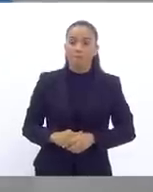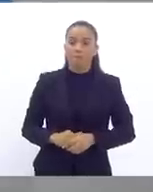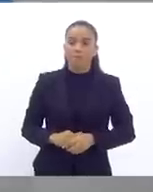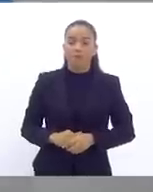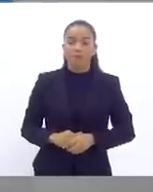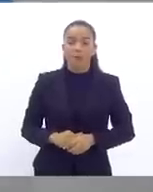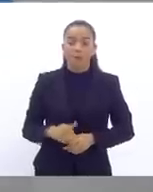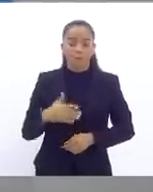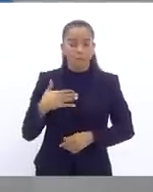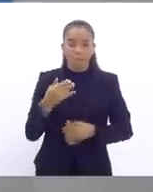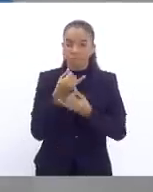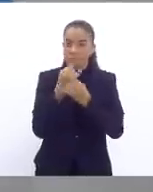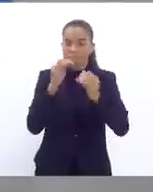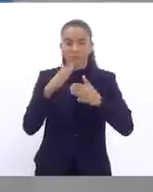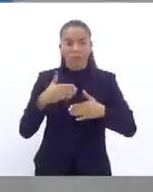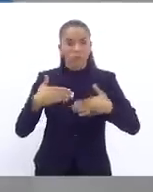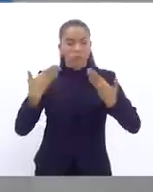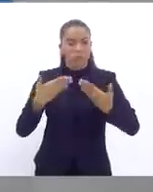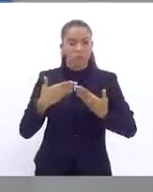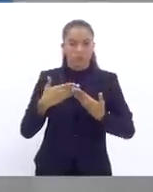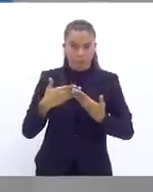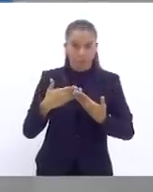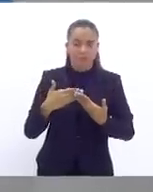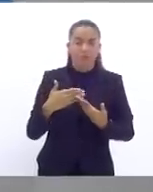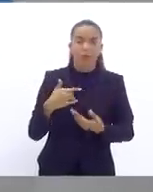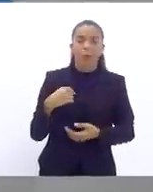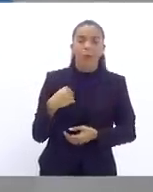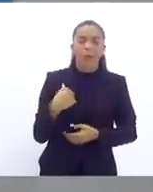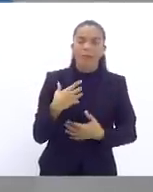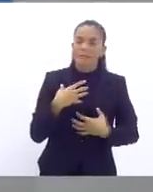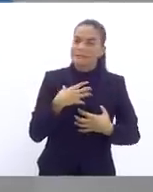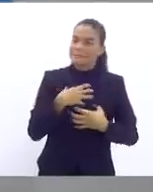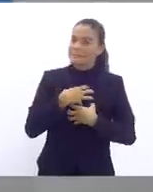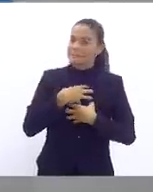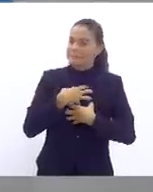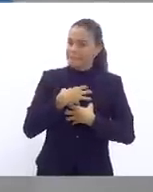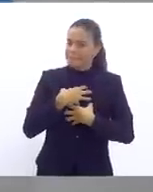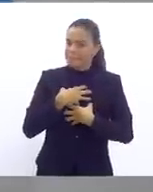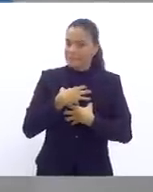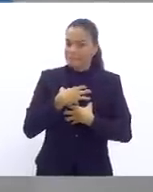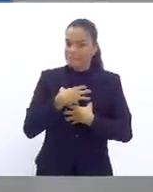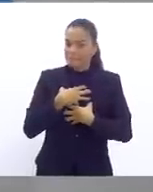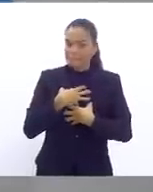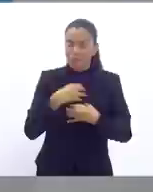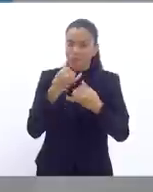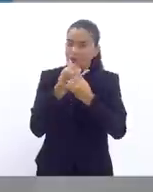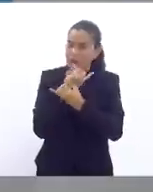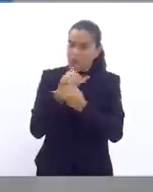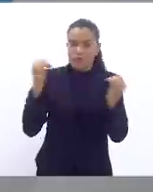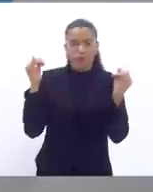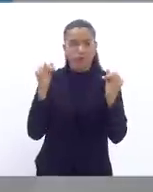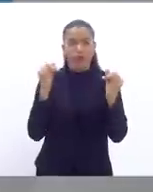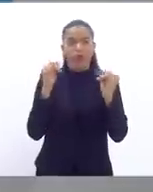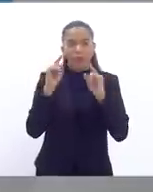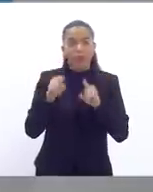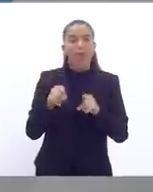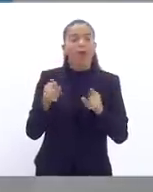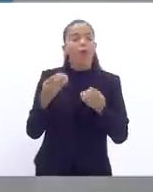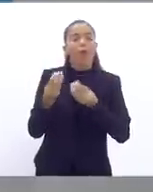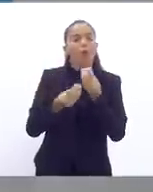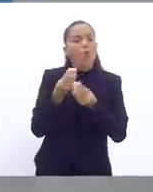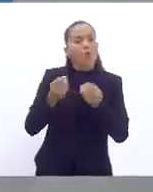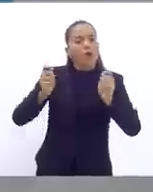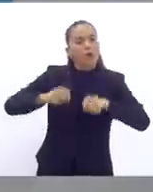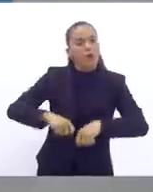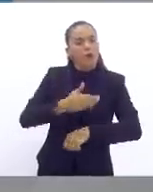para mim nossa surpresa o que o que nos deixa efetivamente chocados é a capacidade